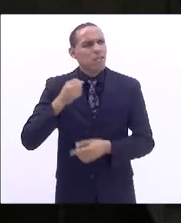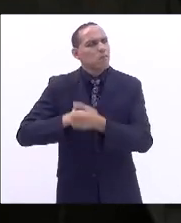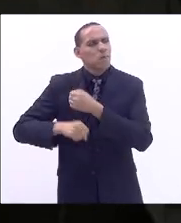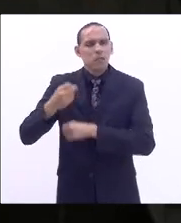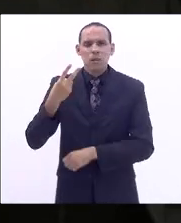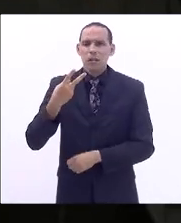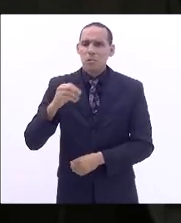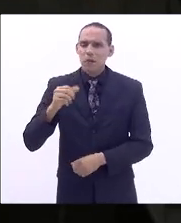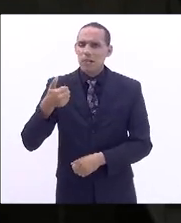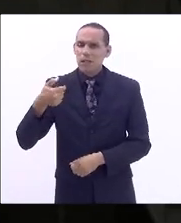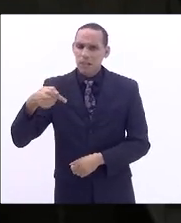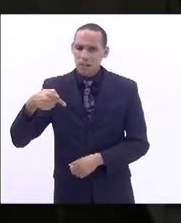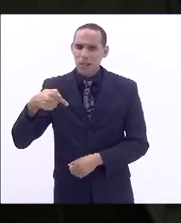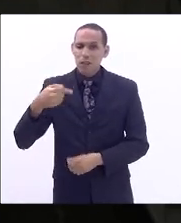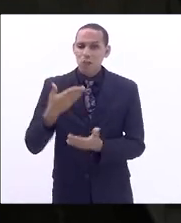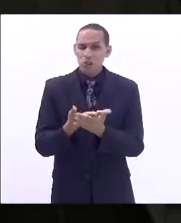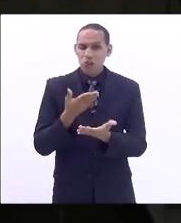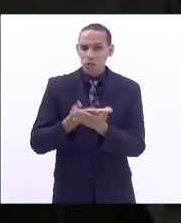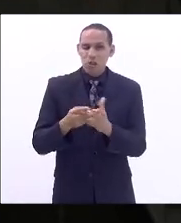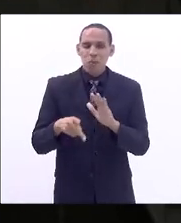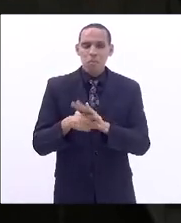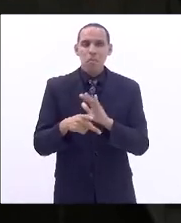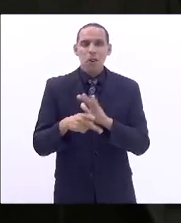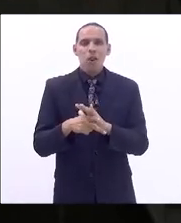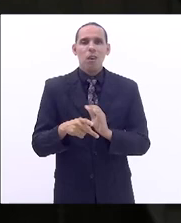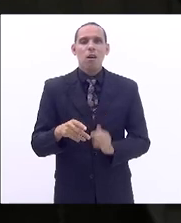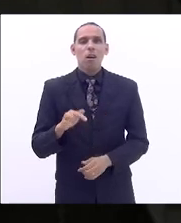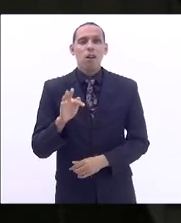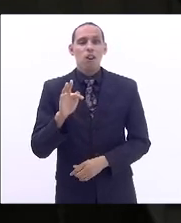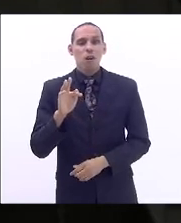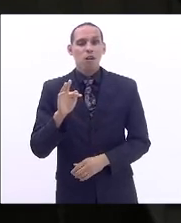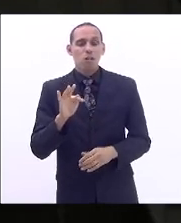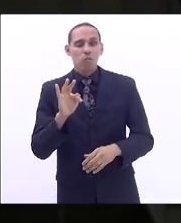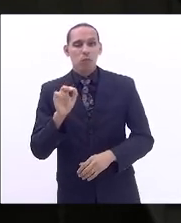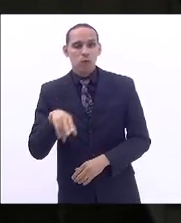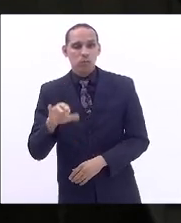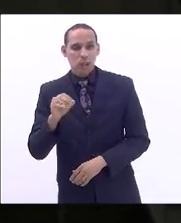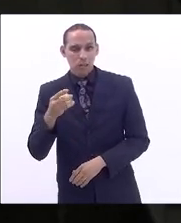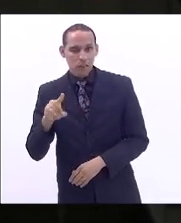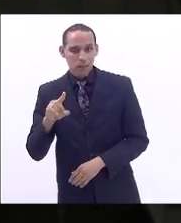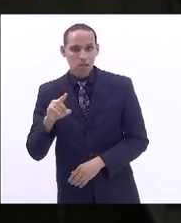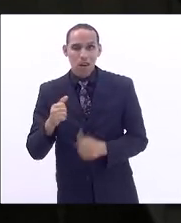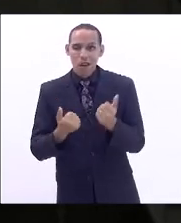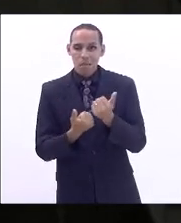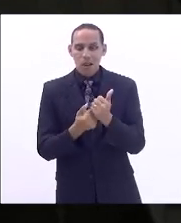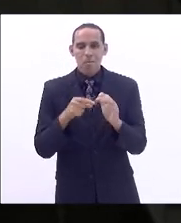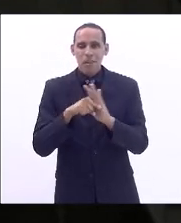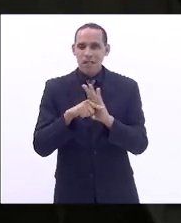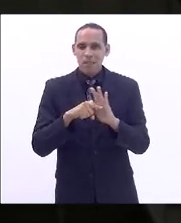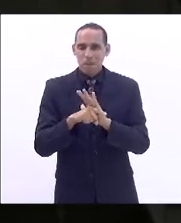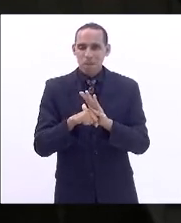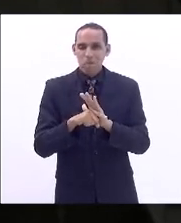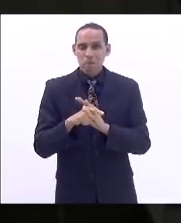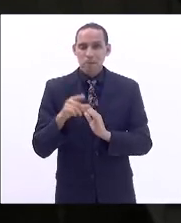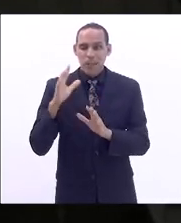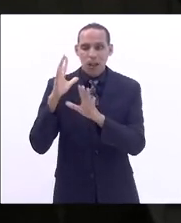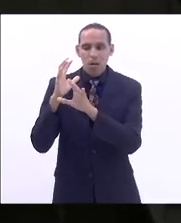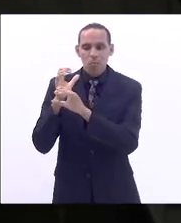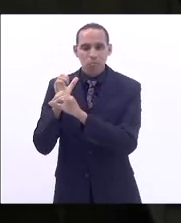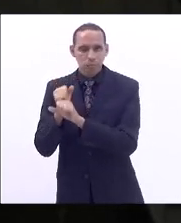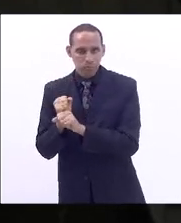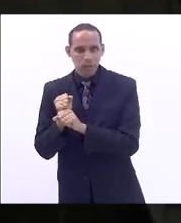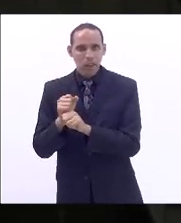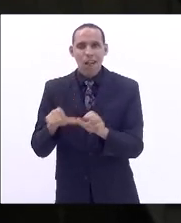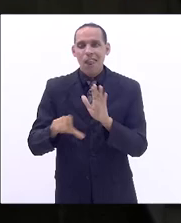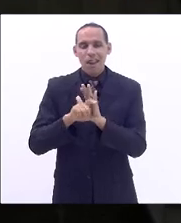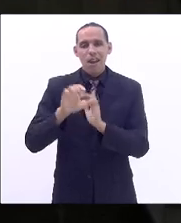o estudo feito pela Fundação de Amparo à pesquisa do Pará estimam que as perdas acumuladas do estado com a